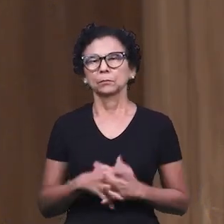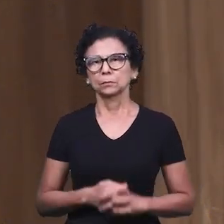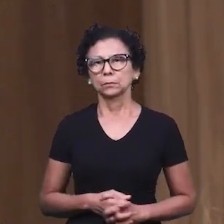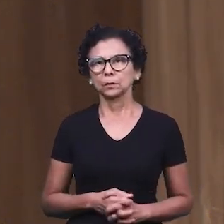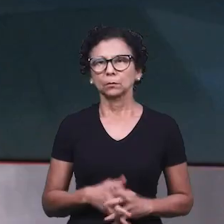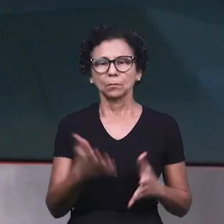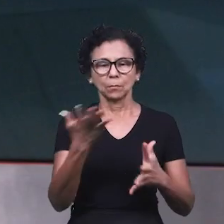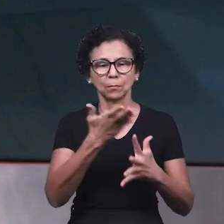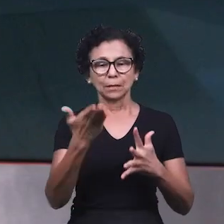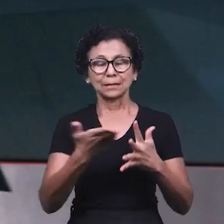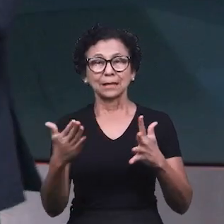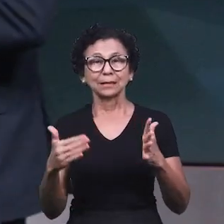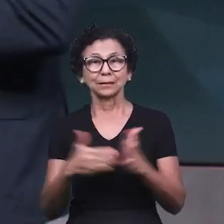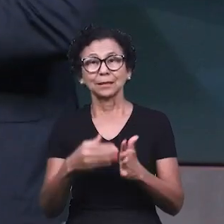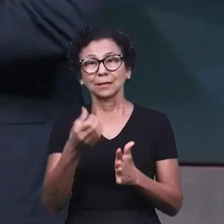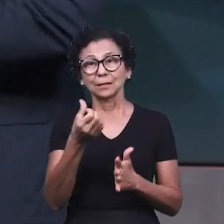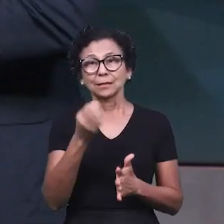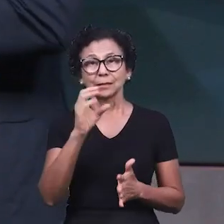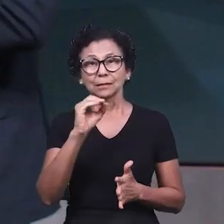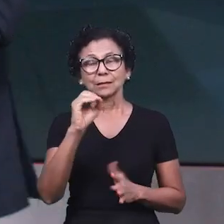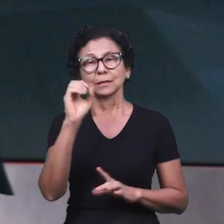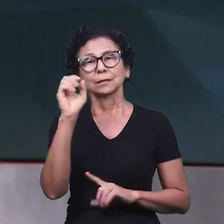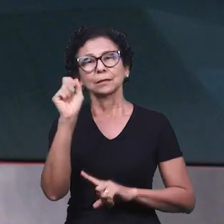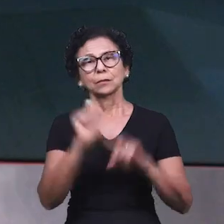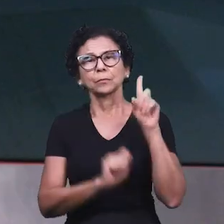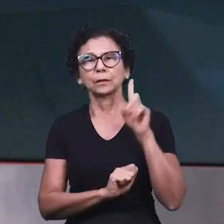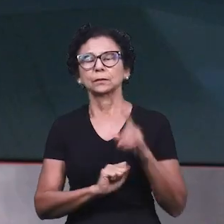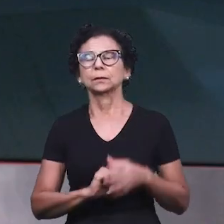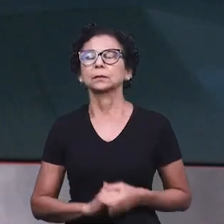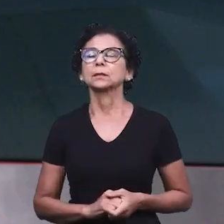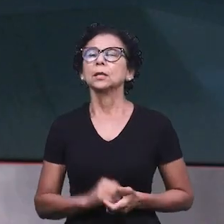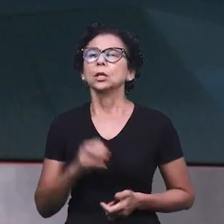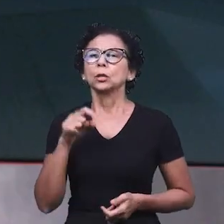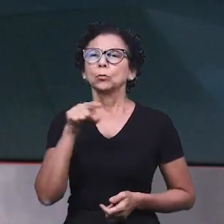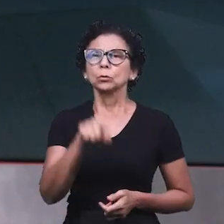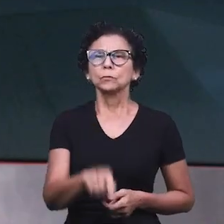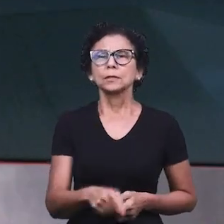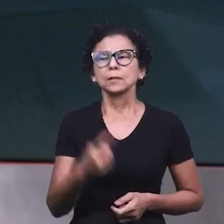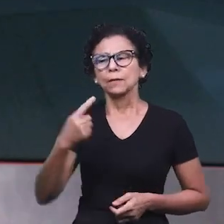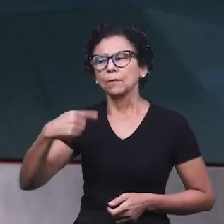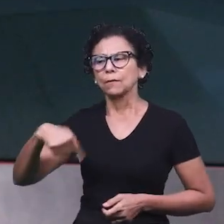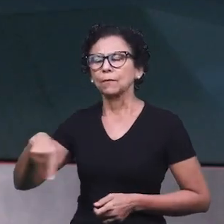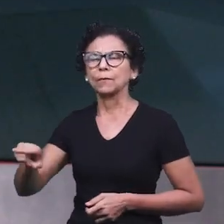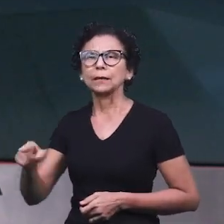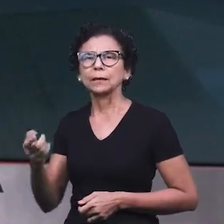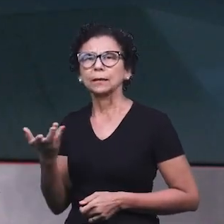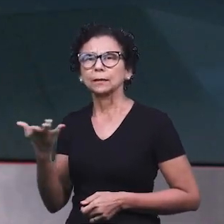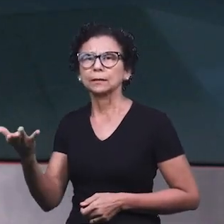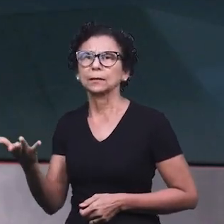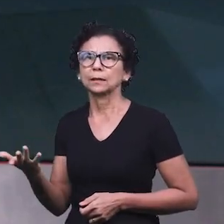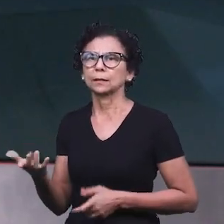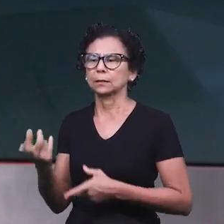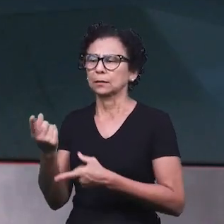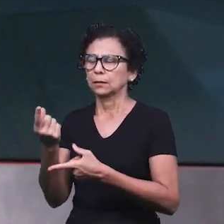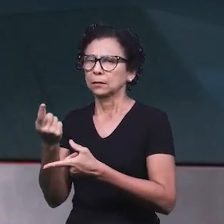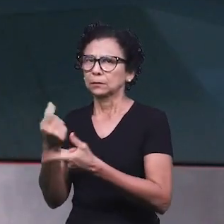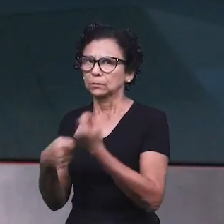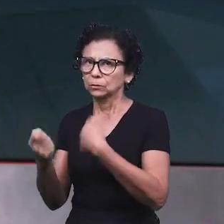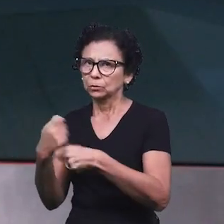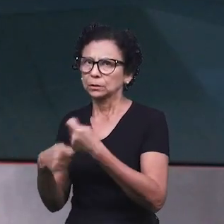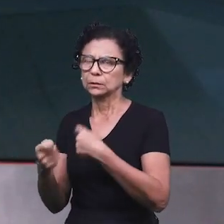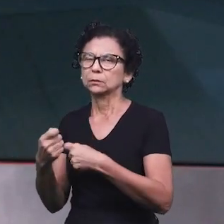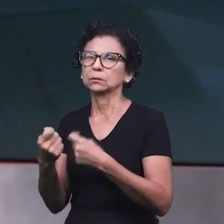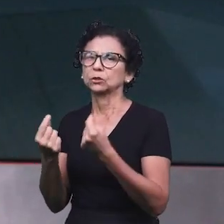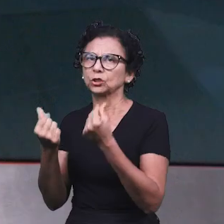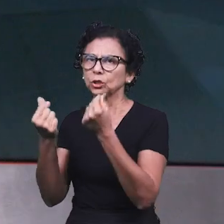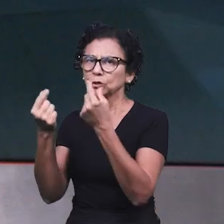o pagamento. Tá certo. Doutor Célio, nós agradecemos muito a sua participação aqui